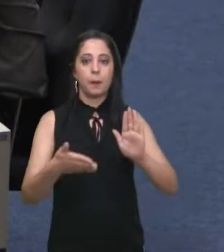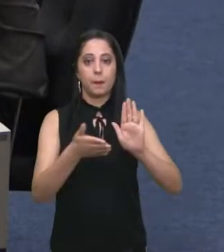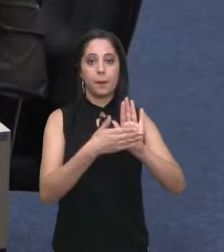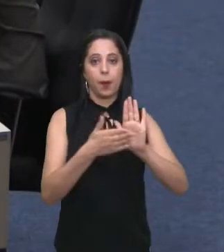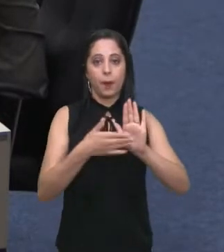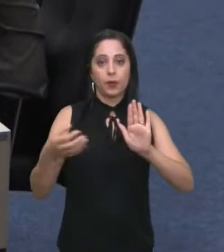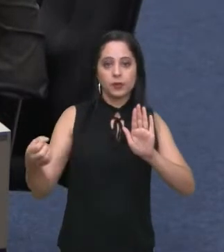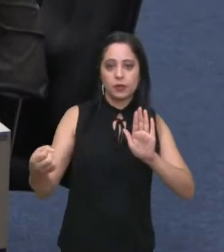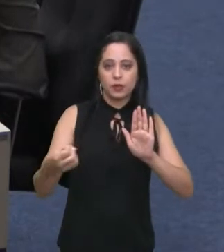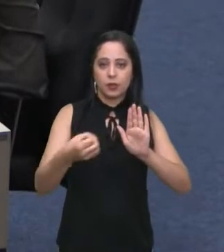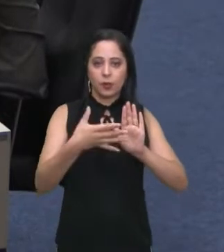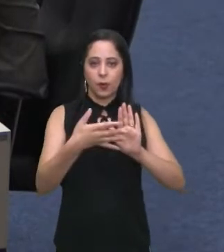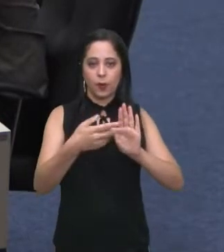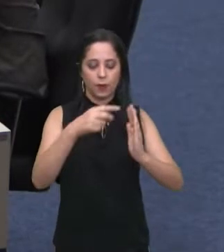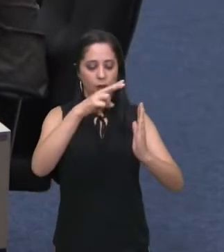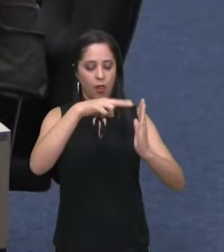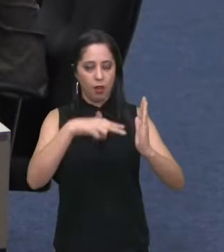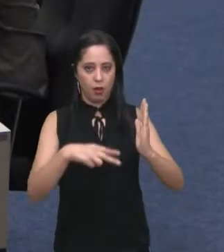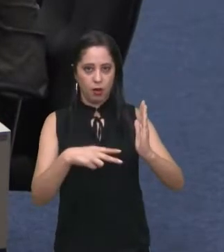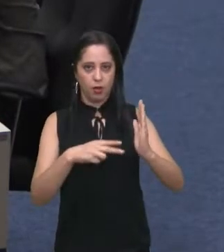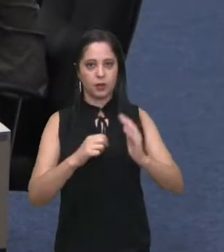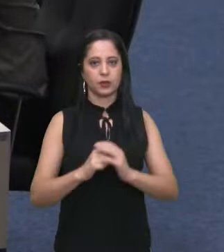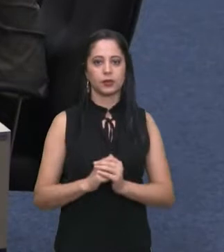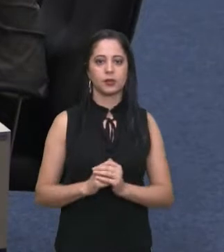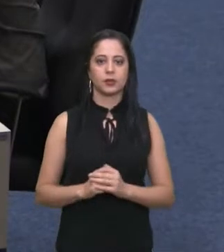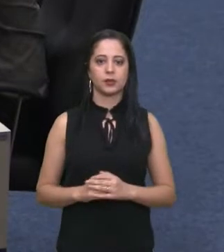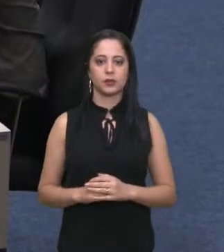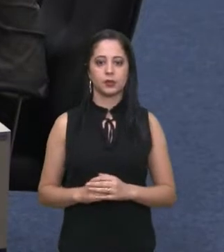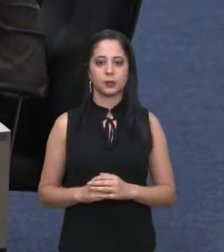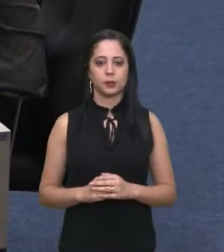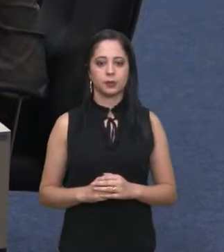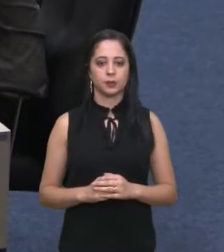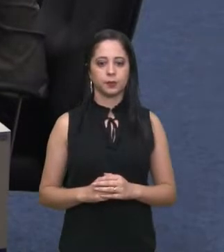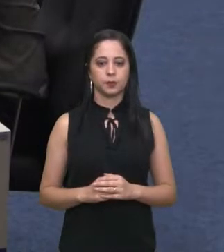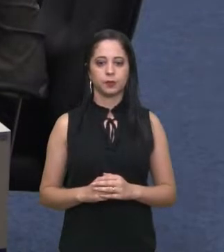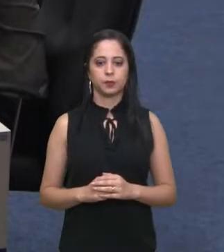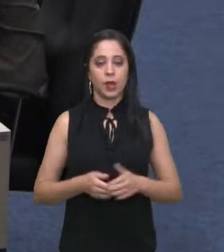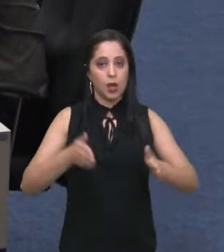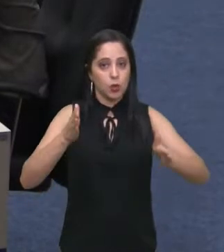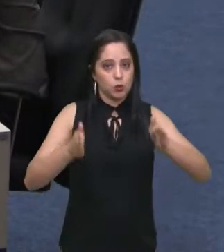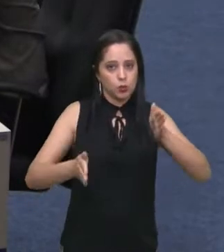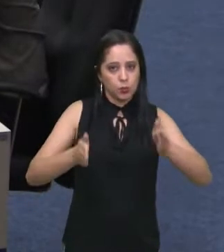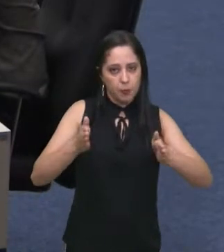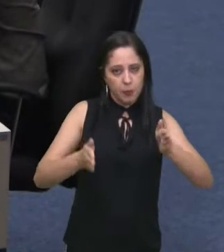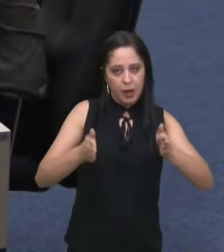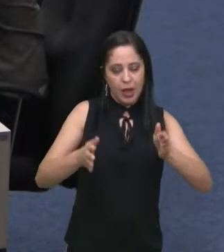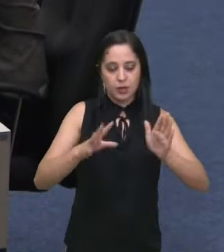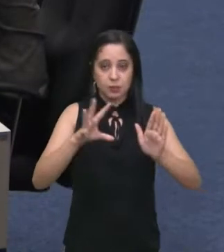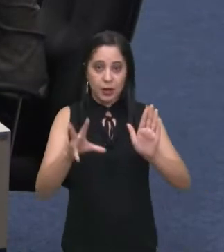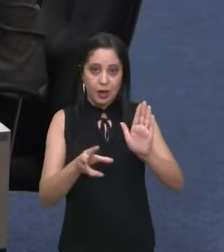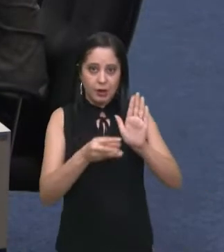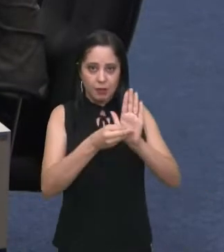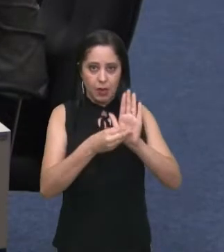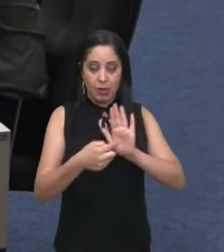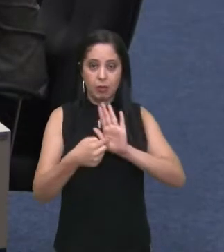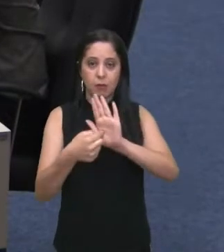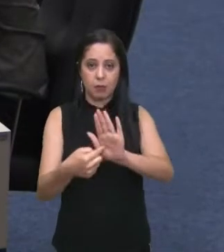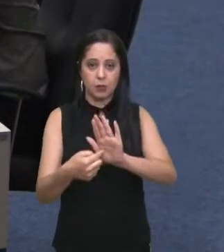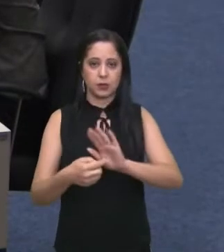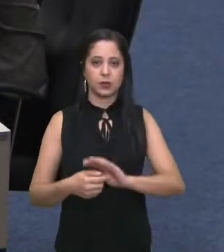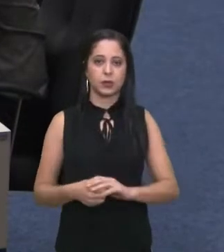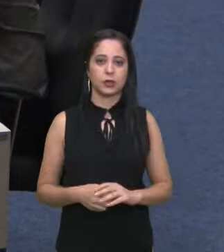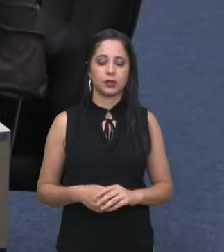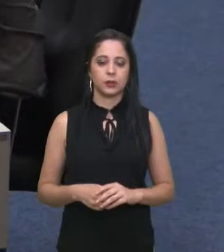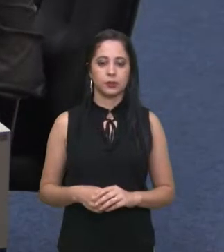Proposituras novas a serem lidas, designações de comissões permanentes, fixação dos respectivos prazos para apresentação de emendas.